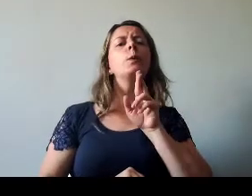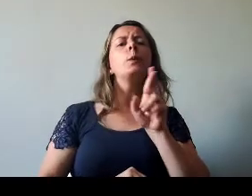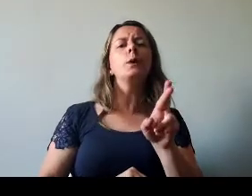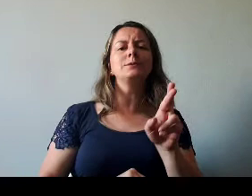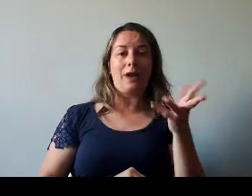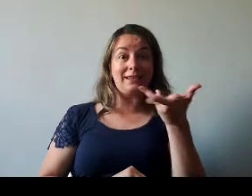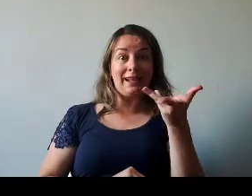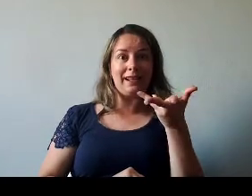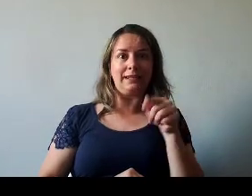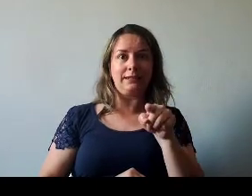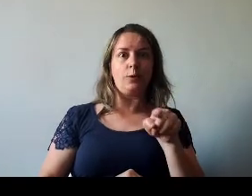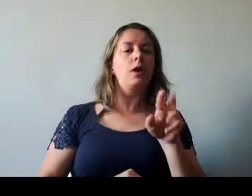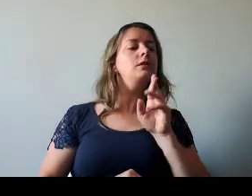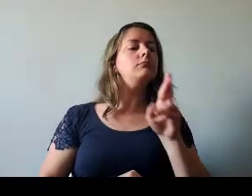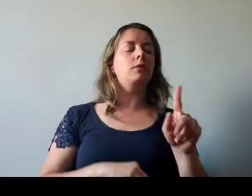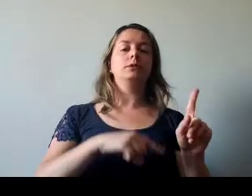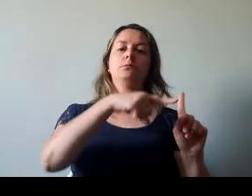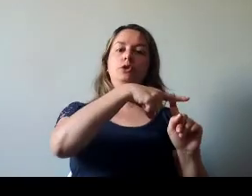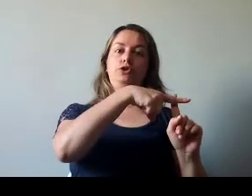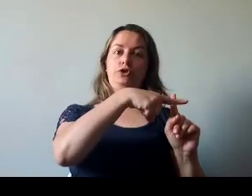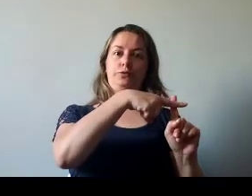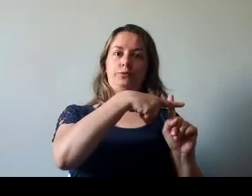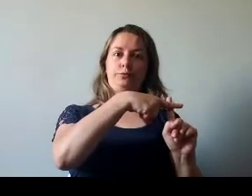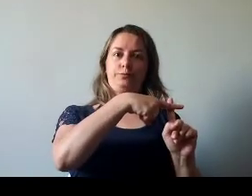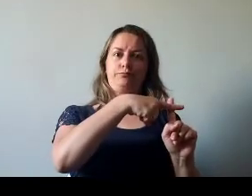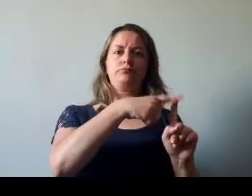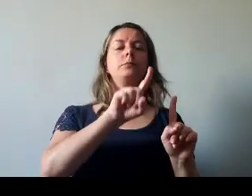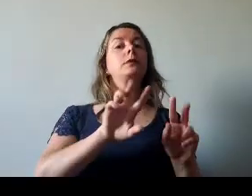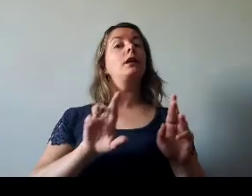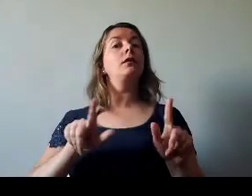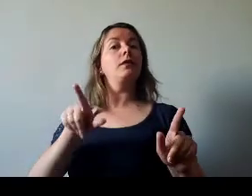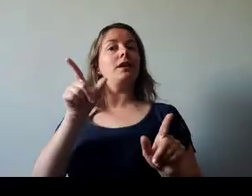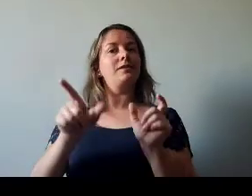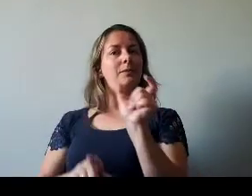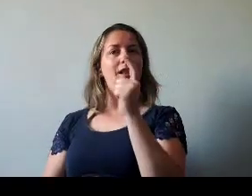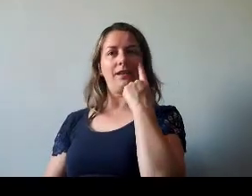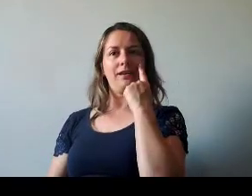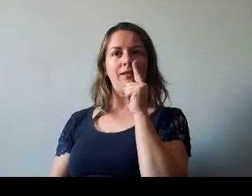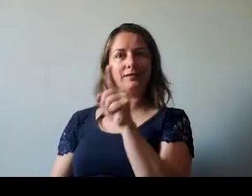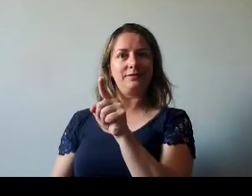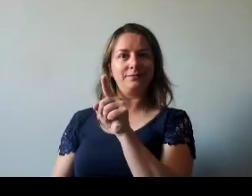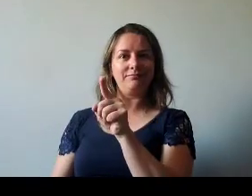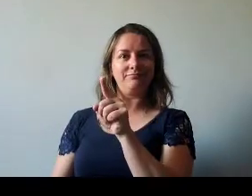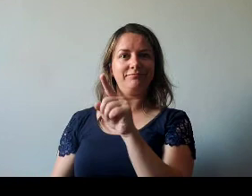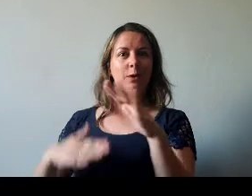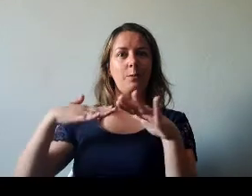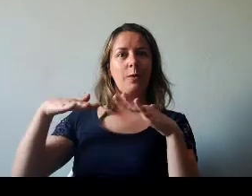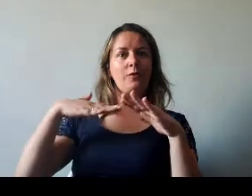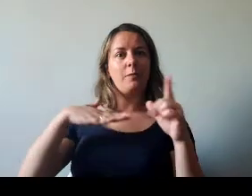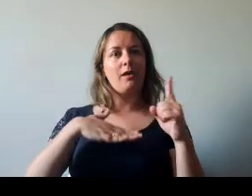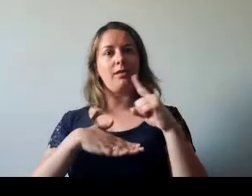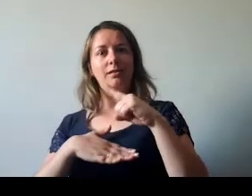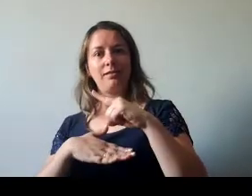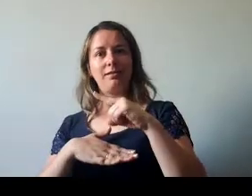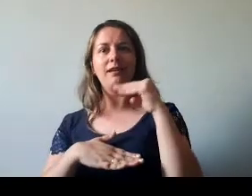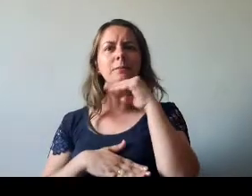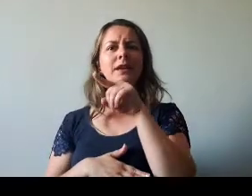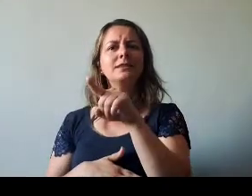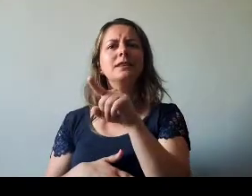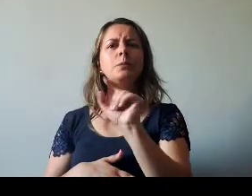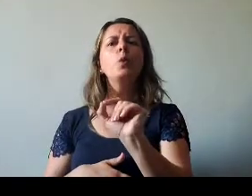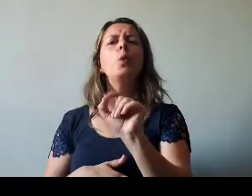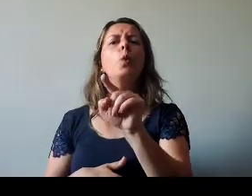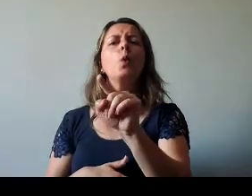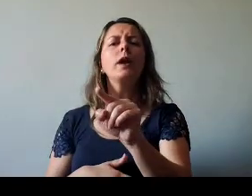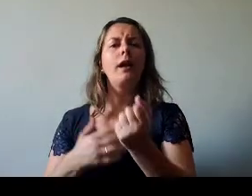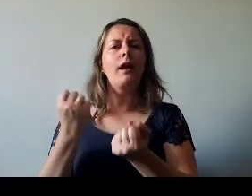tá? Agora, o movimento retardado já é o contrário. Observe o que está acontecendo aí. Quer dizer, o veículo